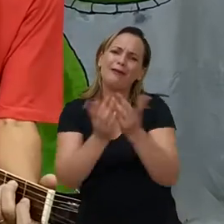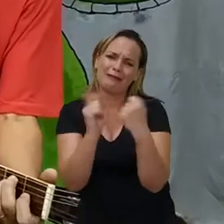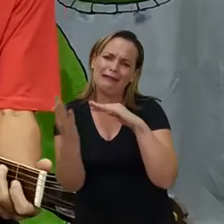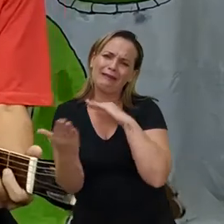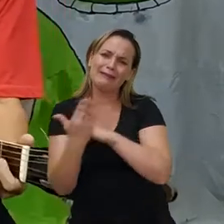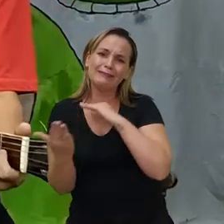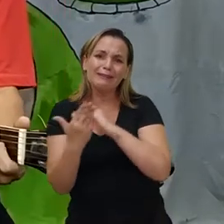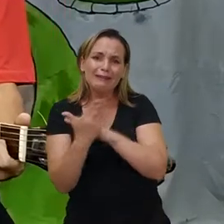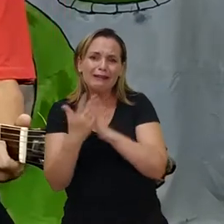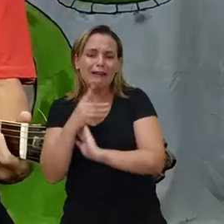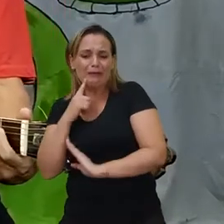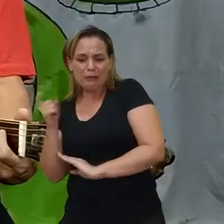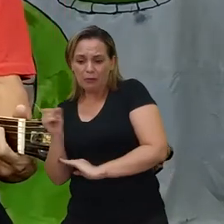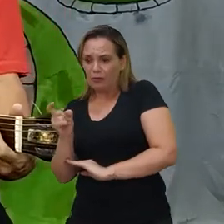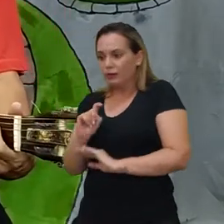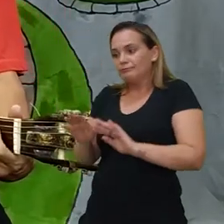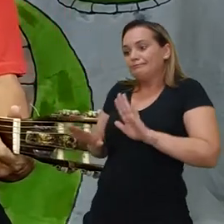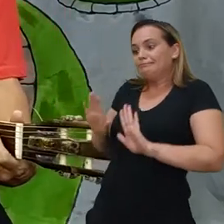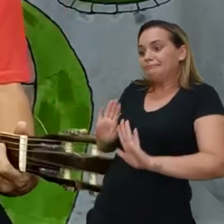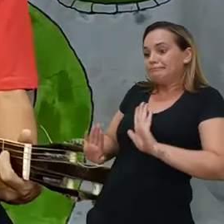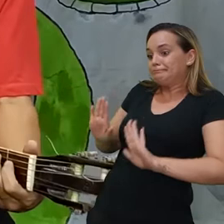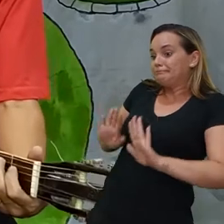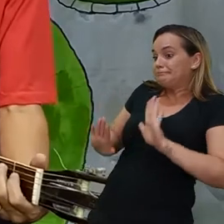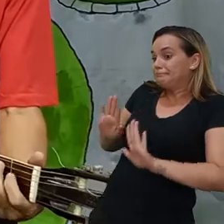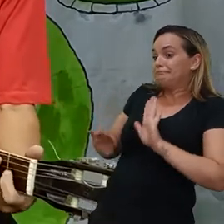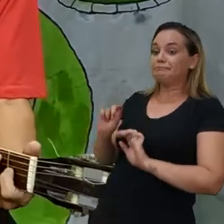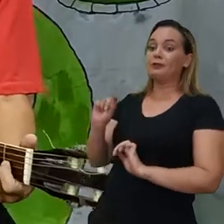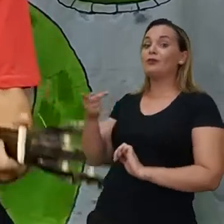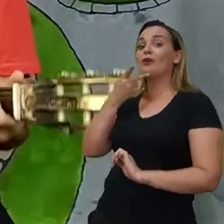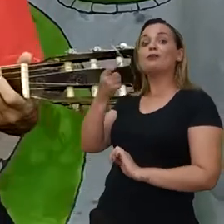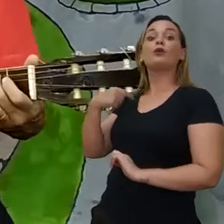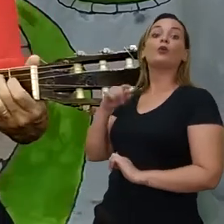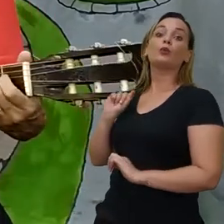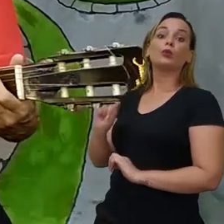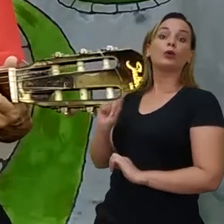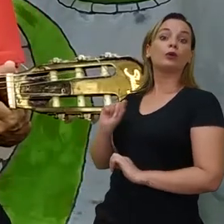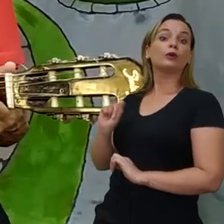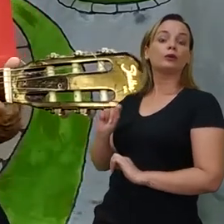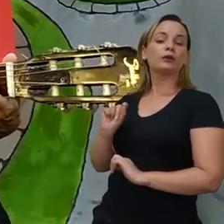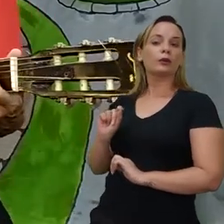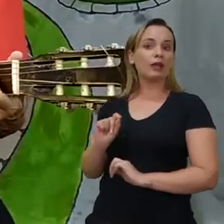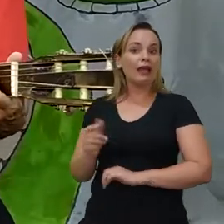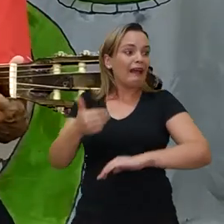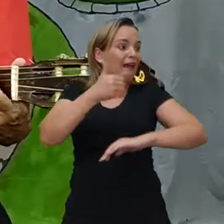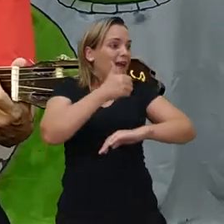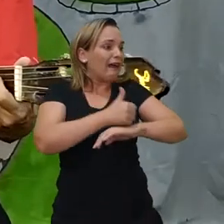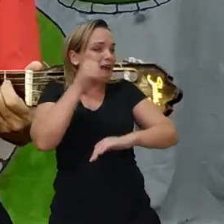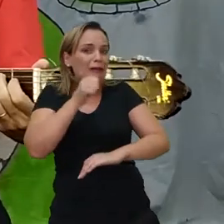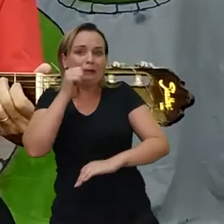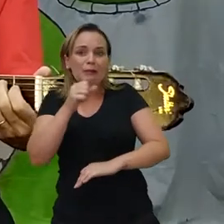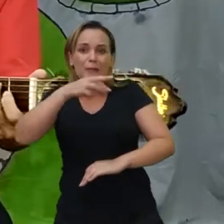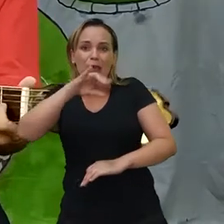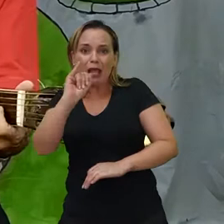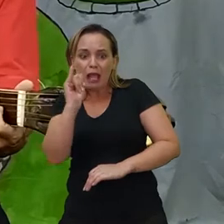ajudar? Seu ratinho vai depender do que tem pra me falar. A dona da casa grande